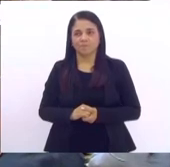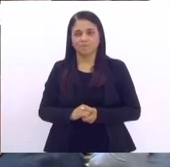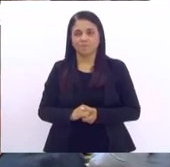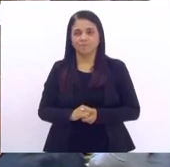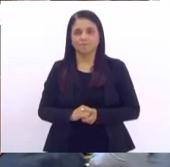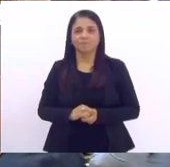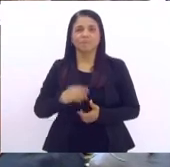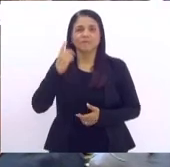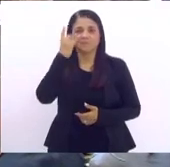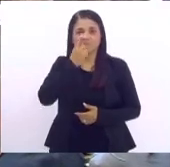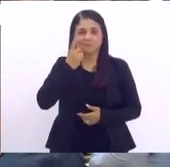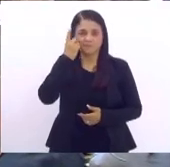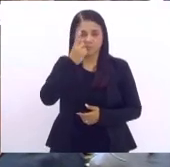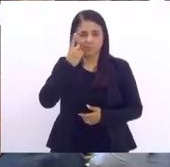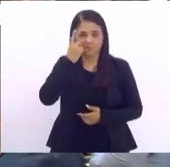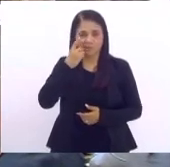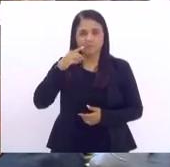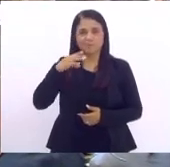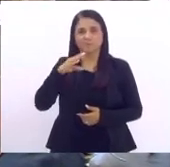Deputada Célia Jordão, por favor.